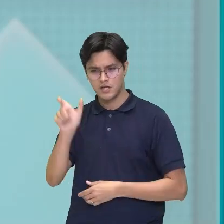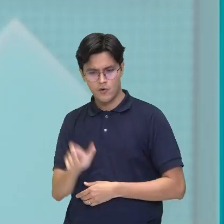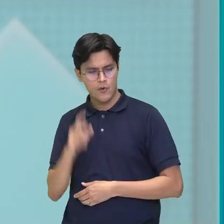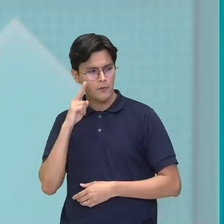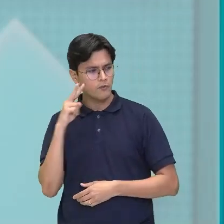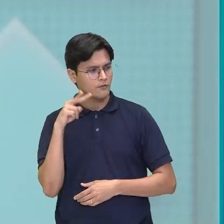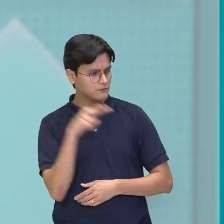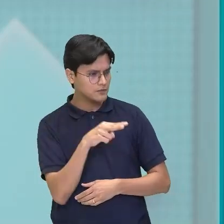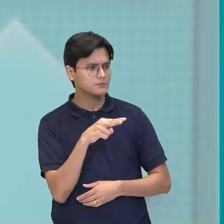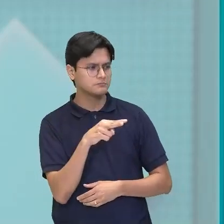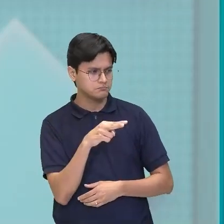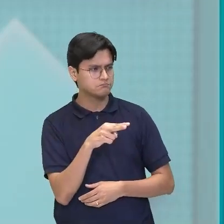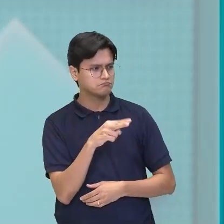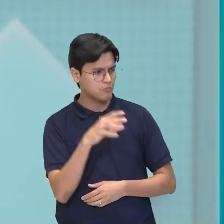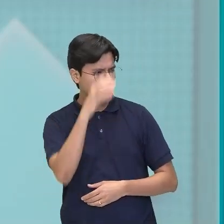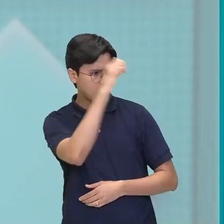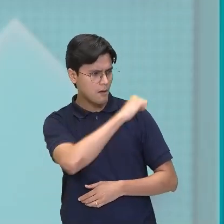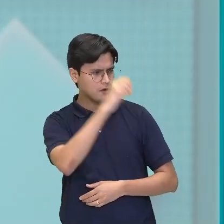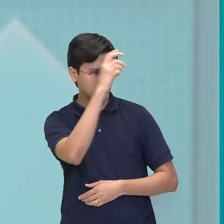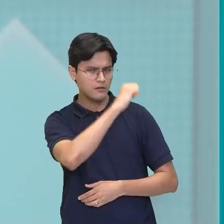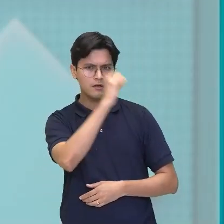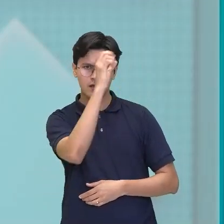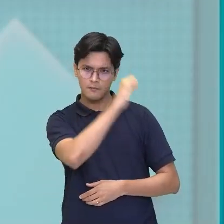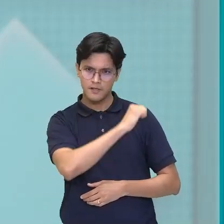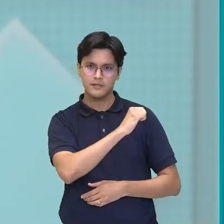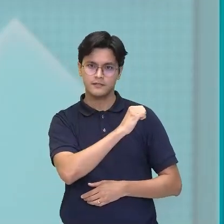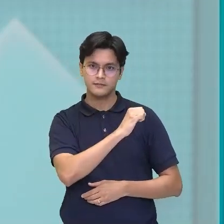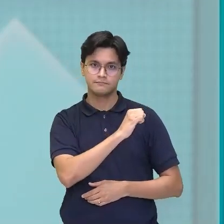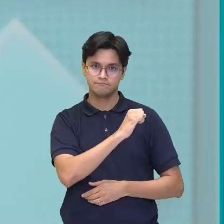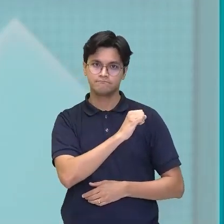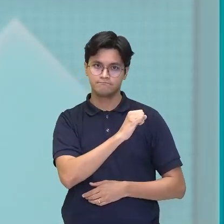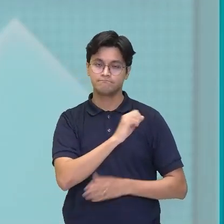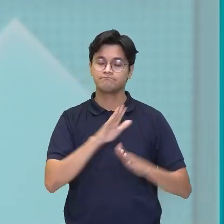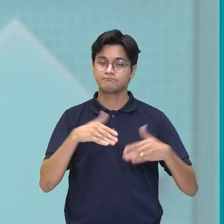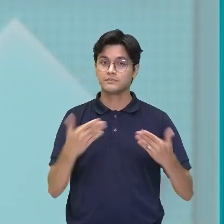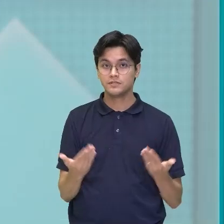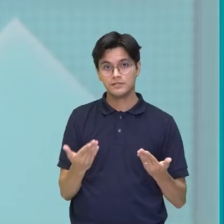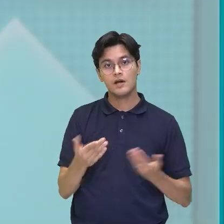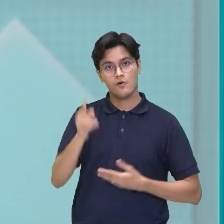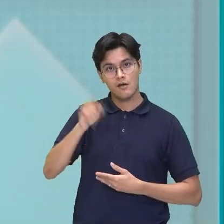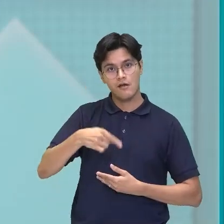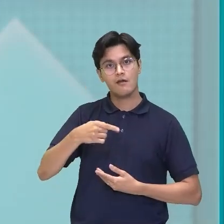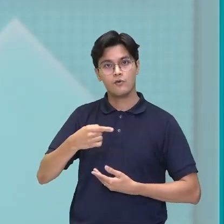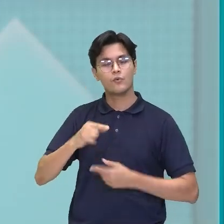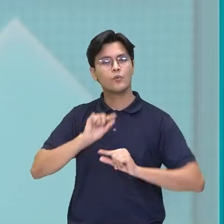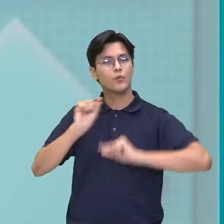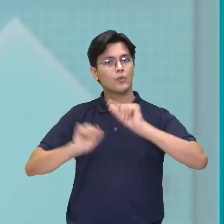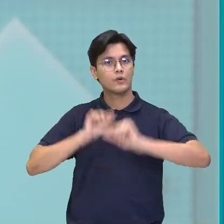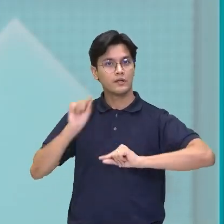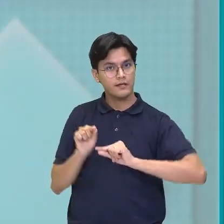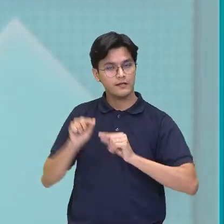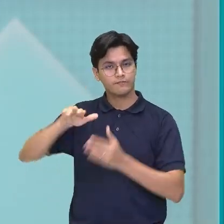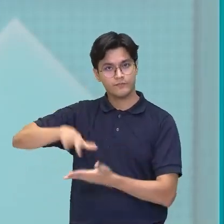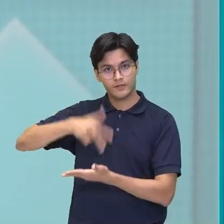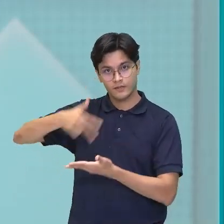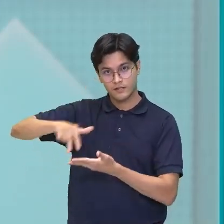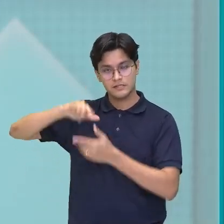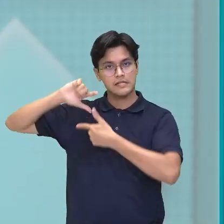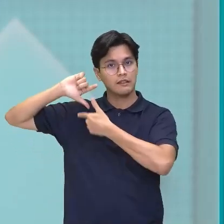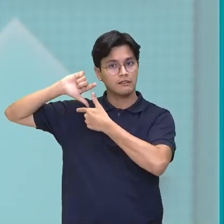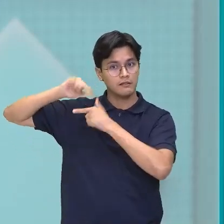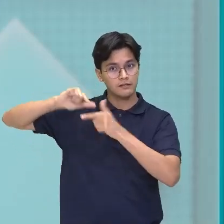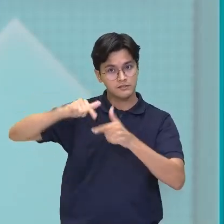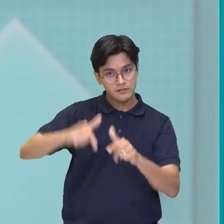fica observando e através da observação ela vai aprendendo. Então é uma dança tradicional daquele contexto,